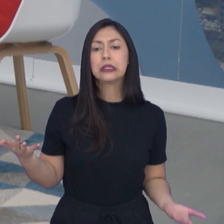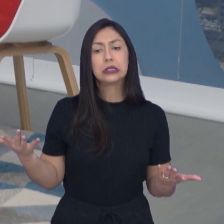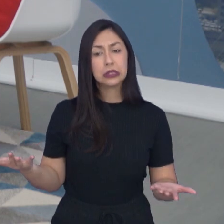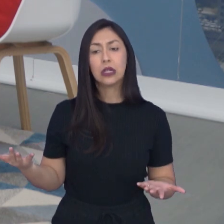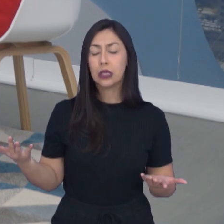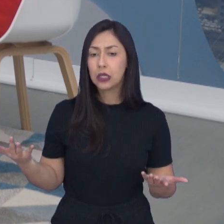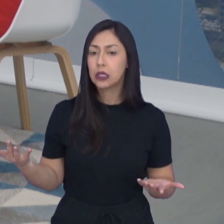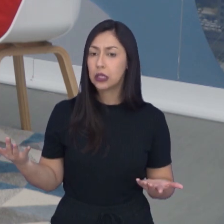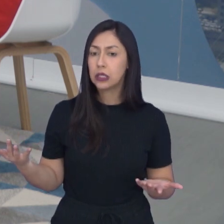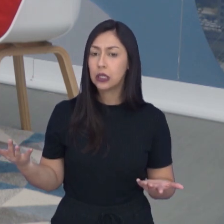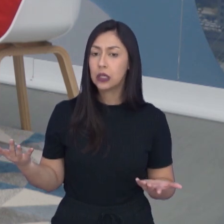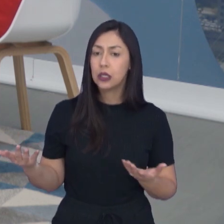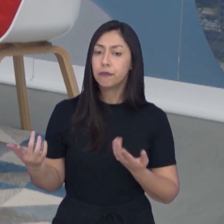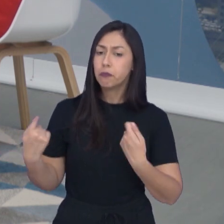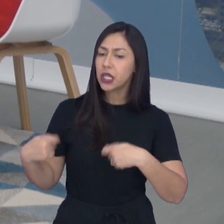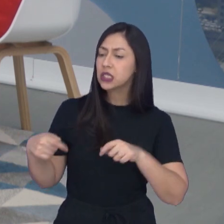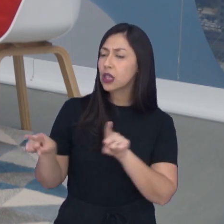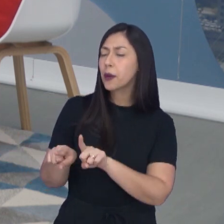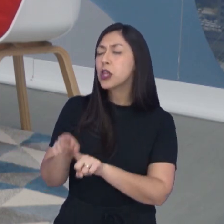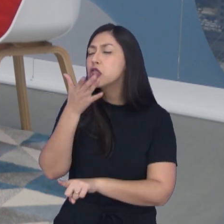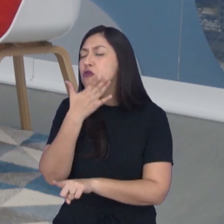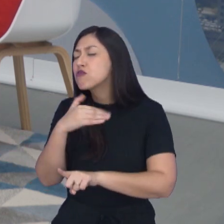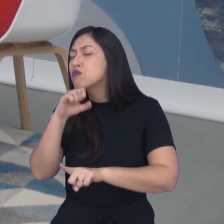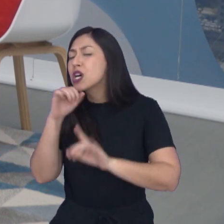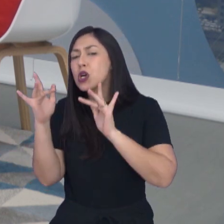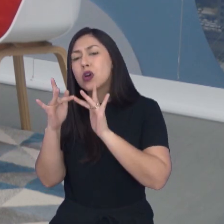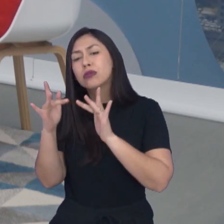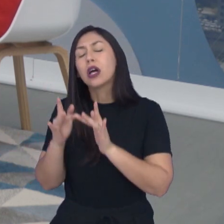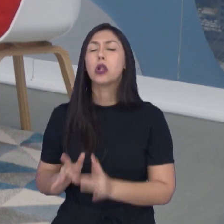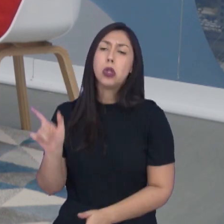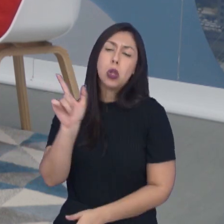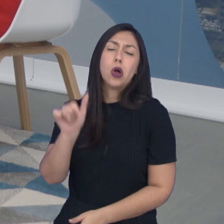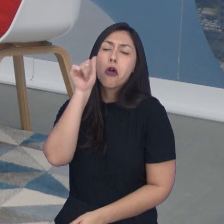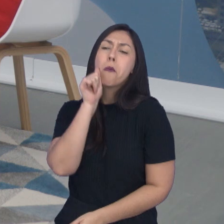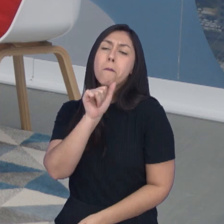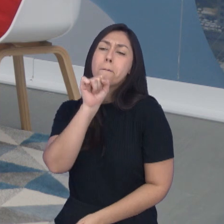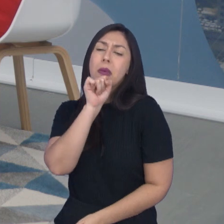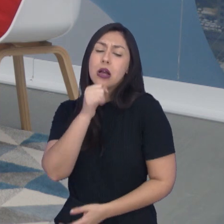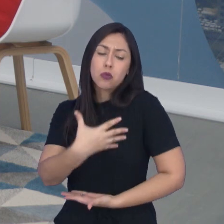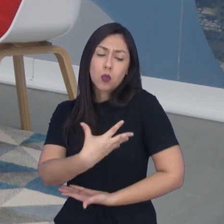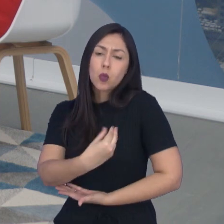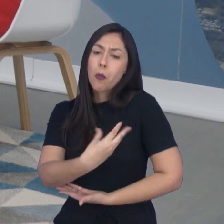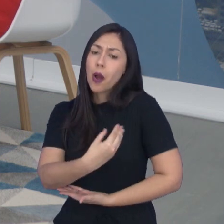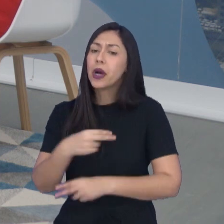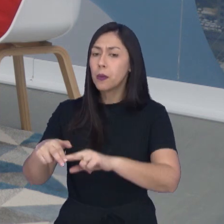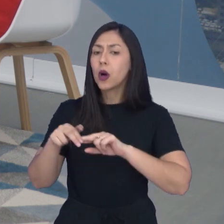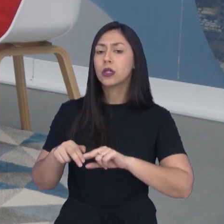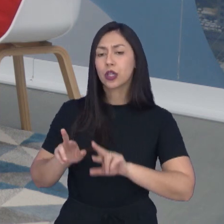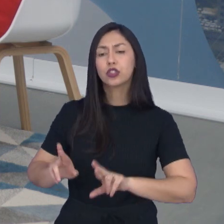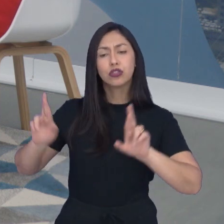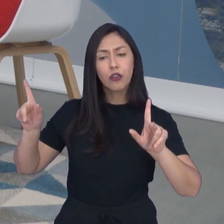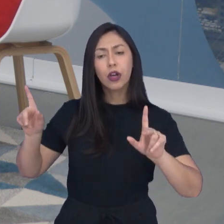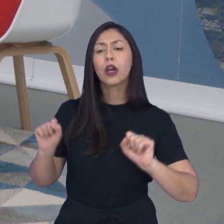assim, para ter esse vínculo também paterno, obviamente, a diferença, a mãe amamenta, etc. e tal, então tem essa diferença. Ela também